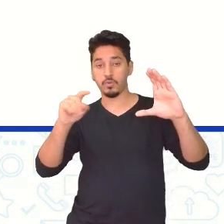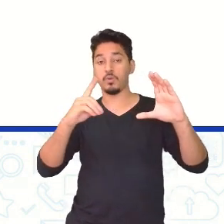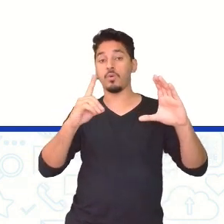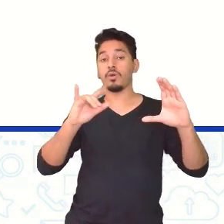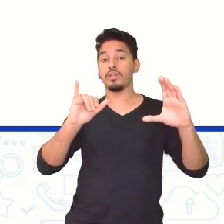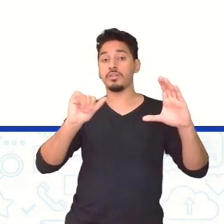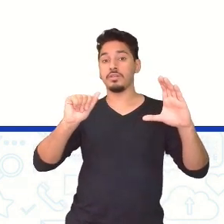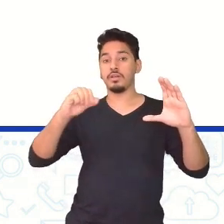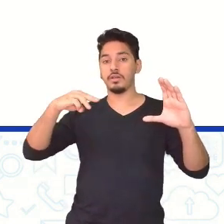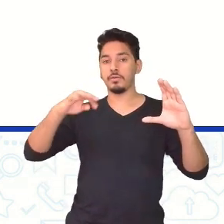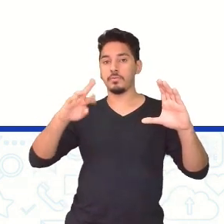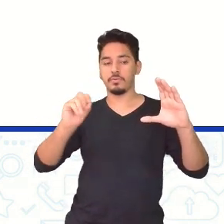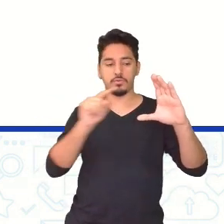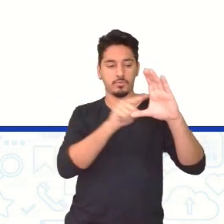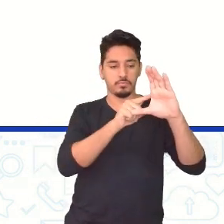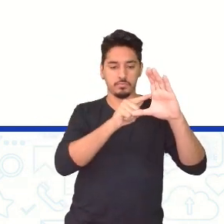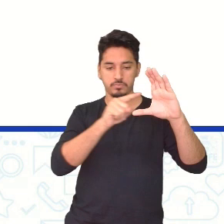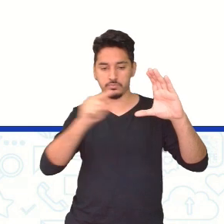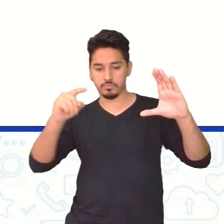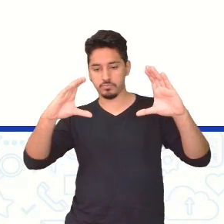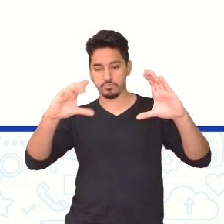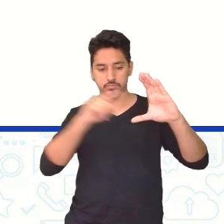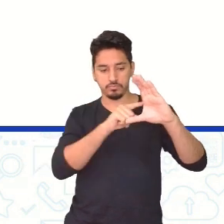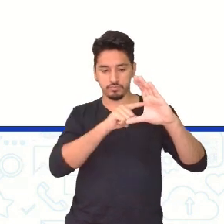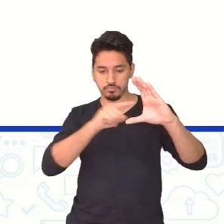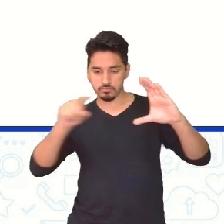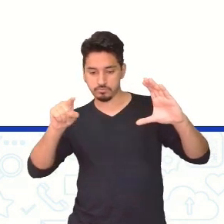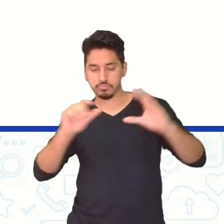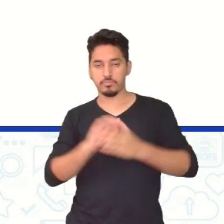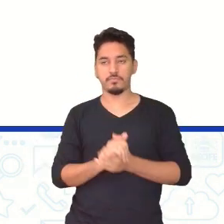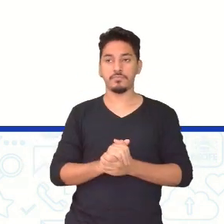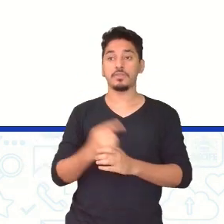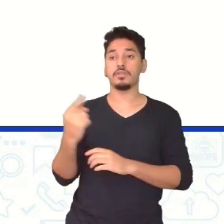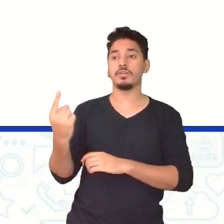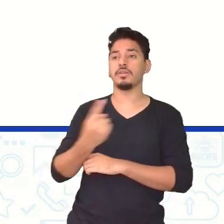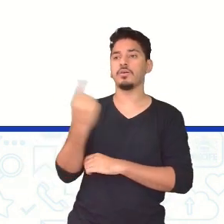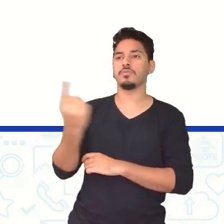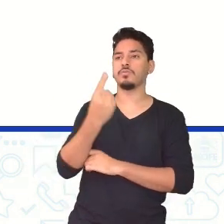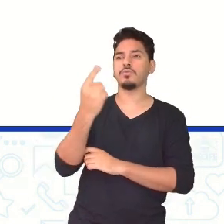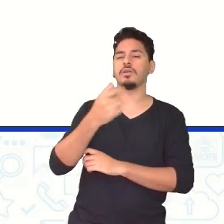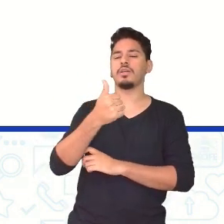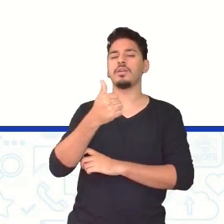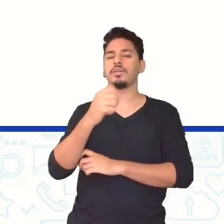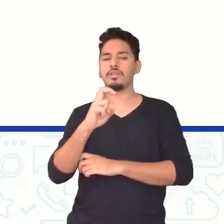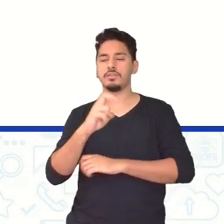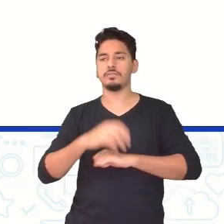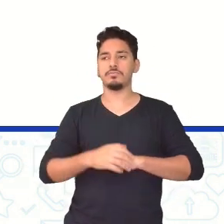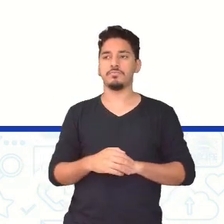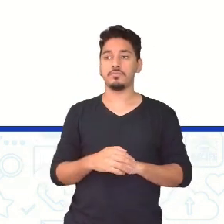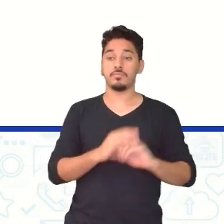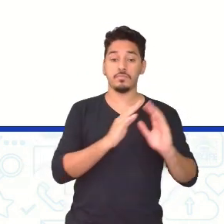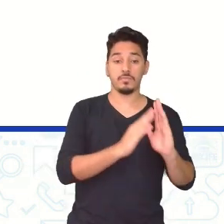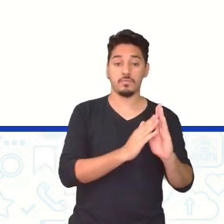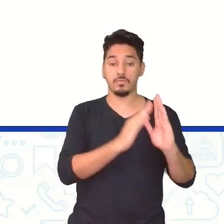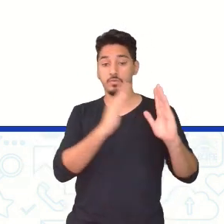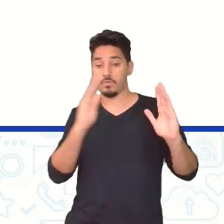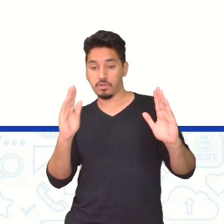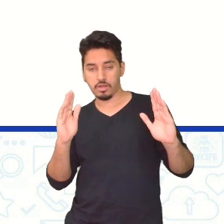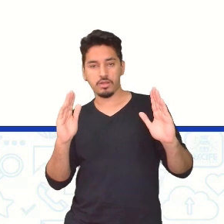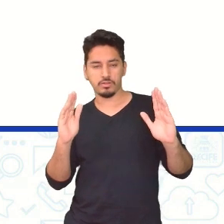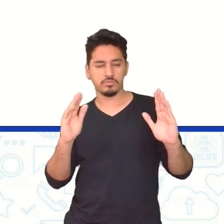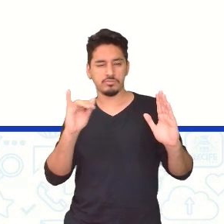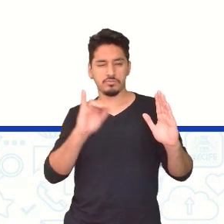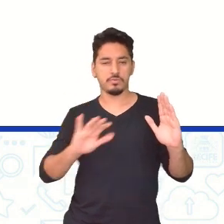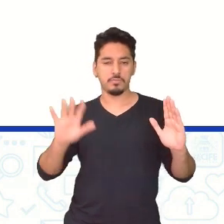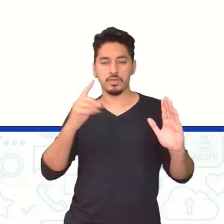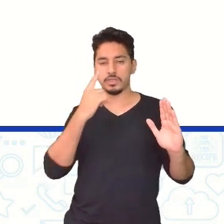uma extremidade a outra na base. Observe bem a figura. E a altura é 15 centímetros. Lá do lado da figura, ele